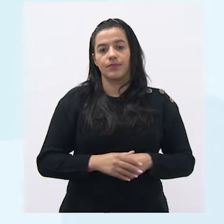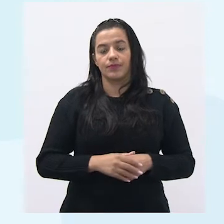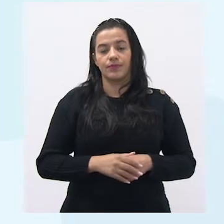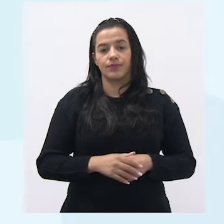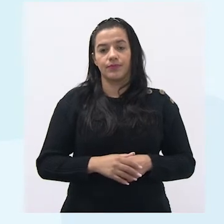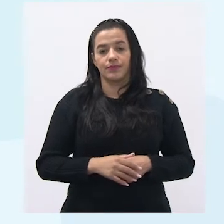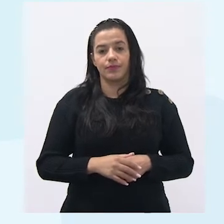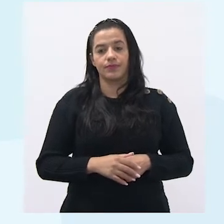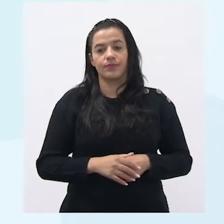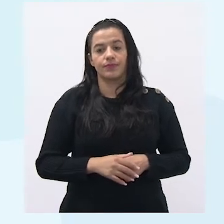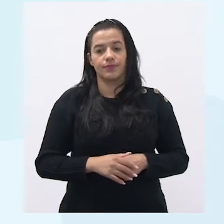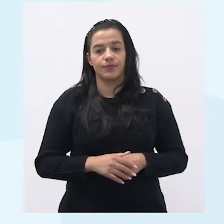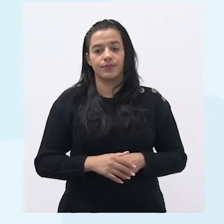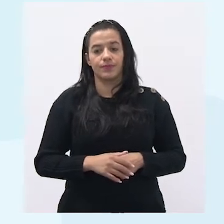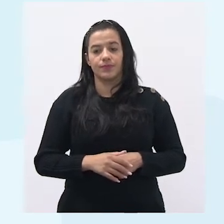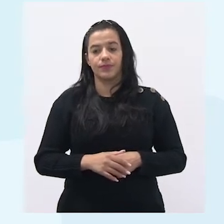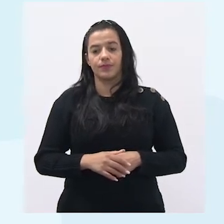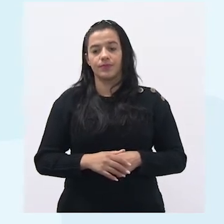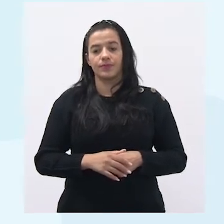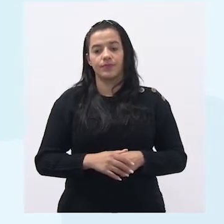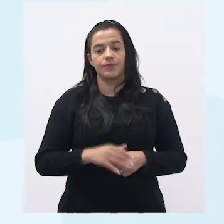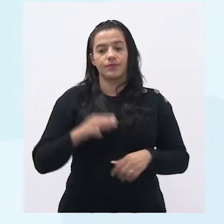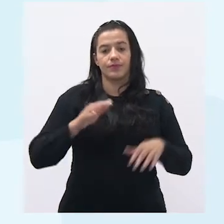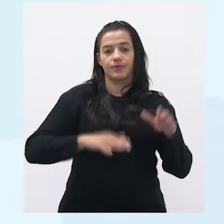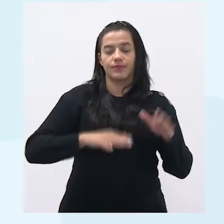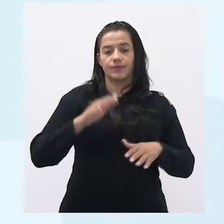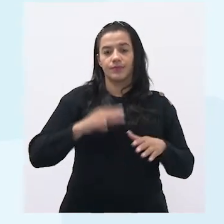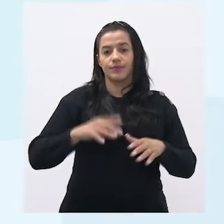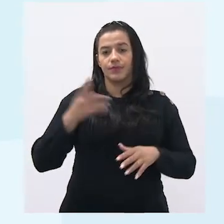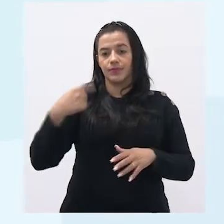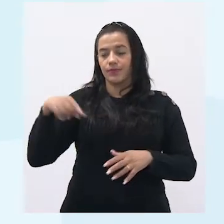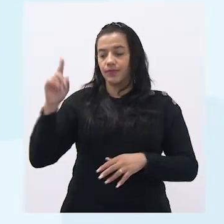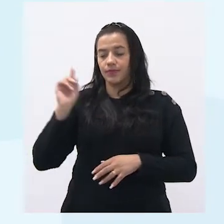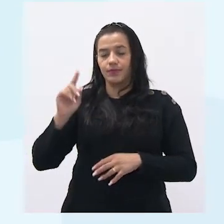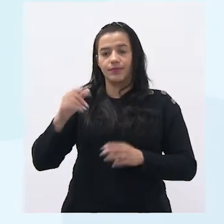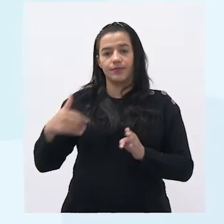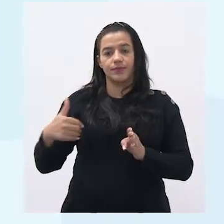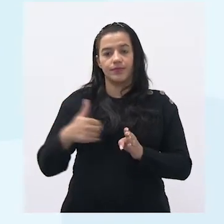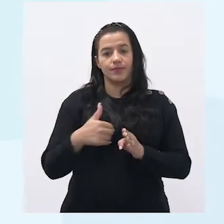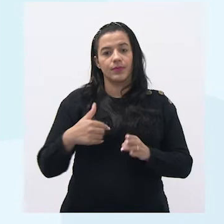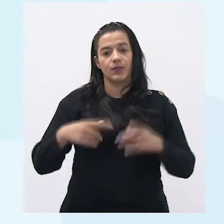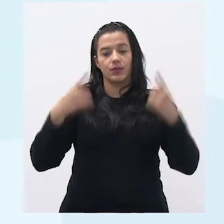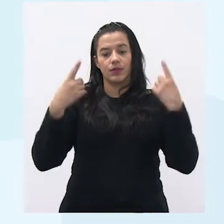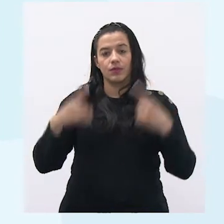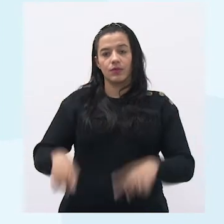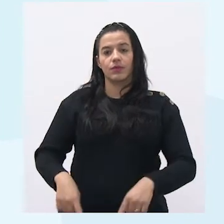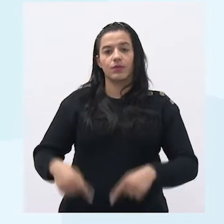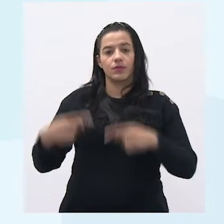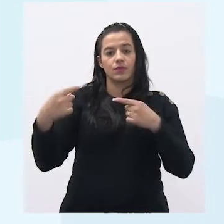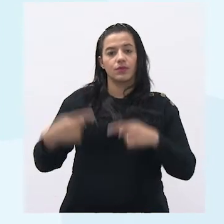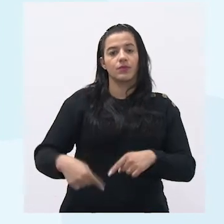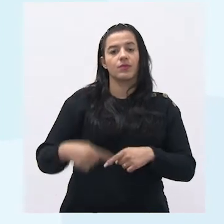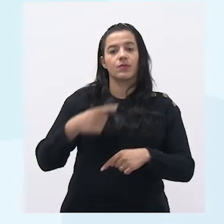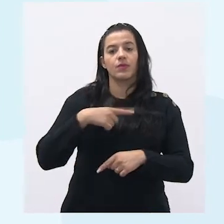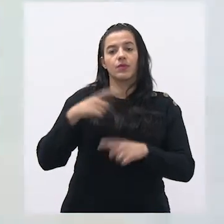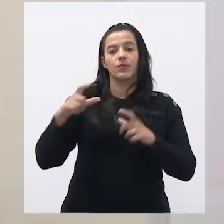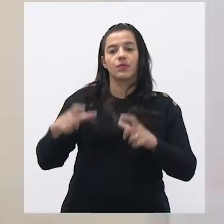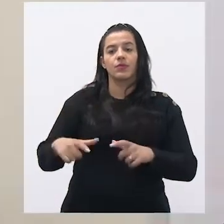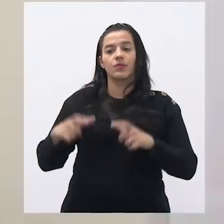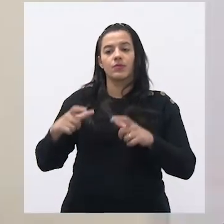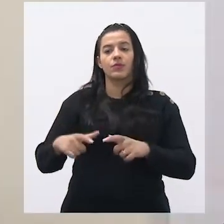intolerância religiosa. Né? Nós tivemos recentemente aí um ataque a uma